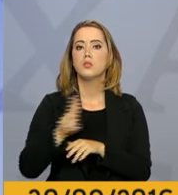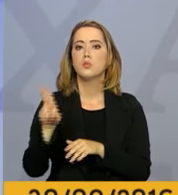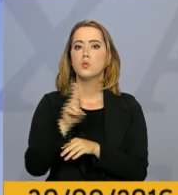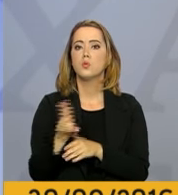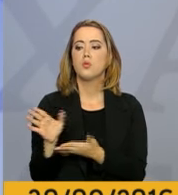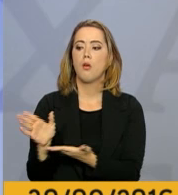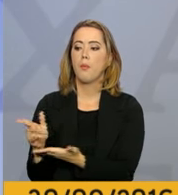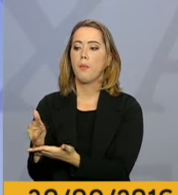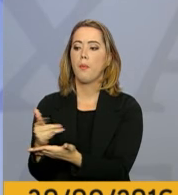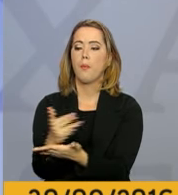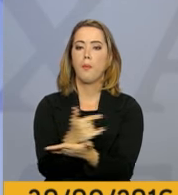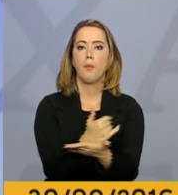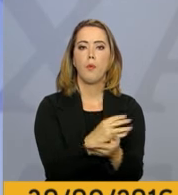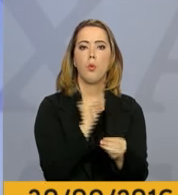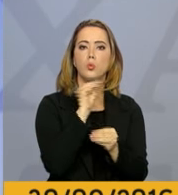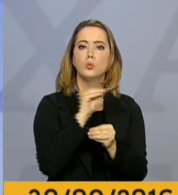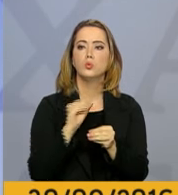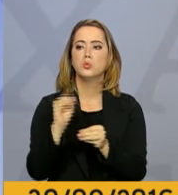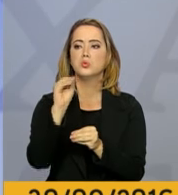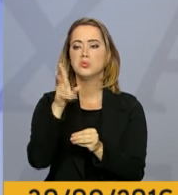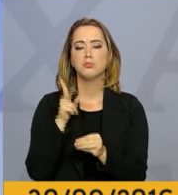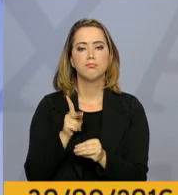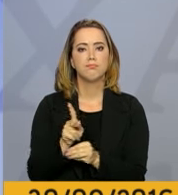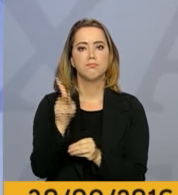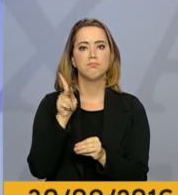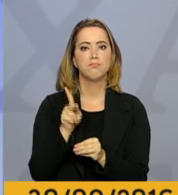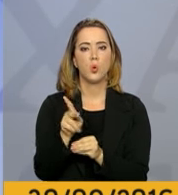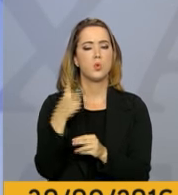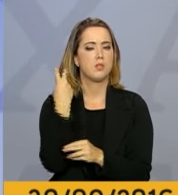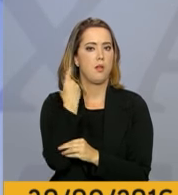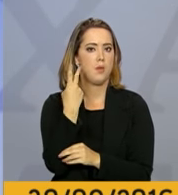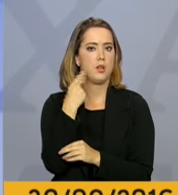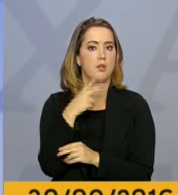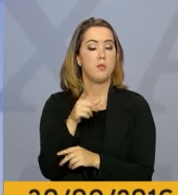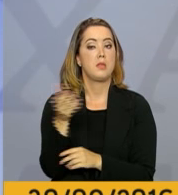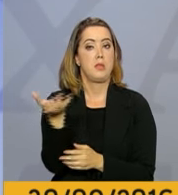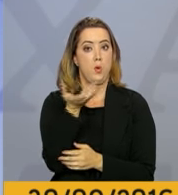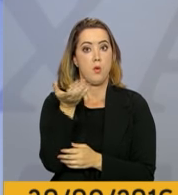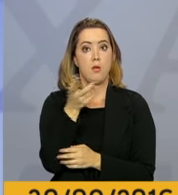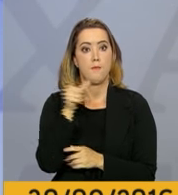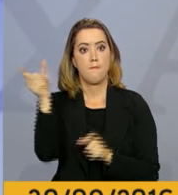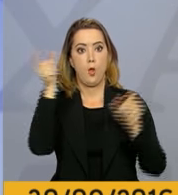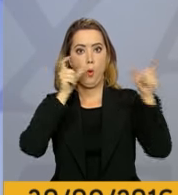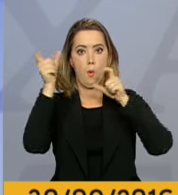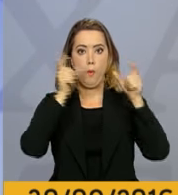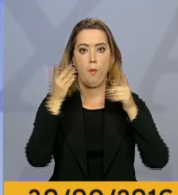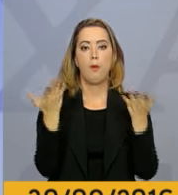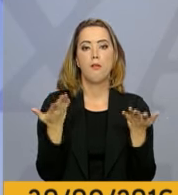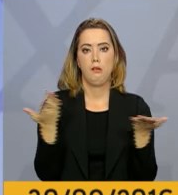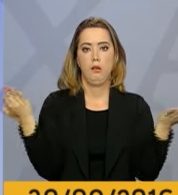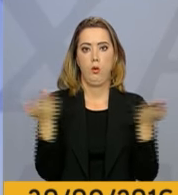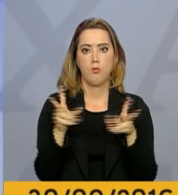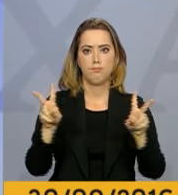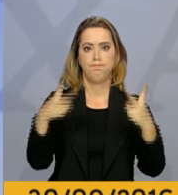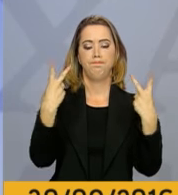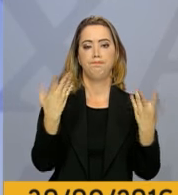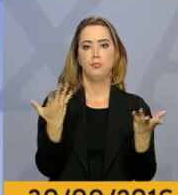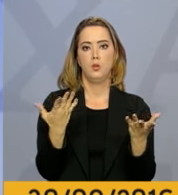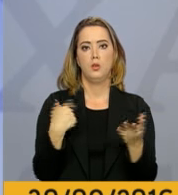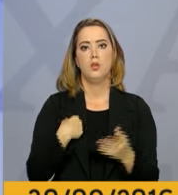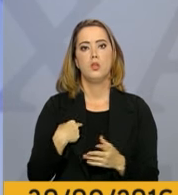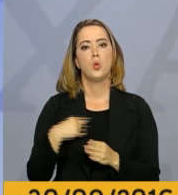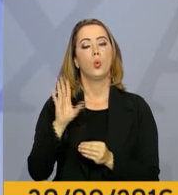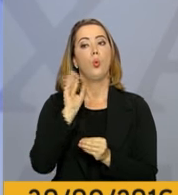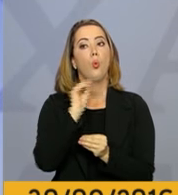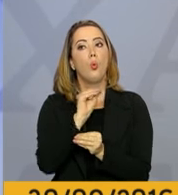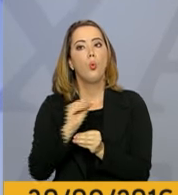receitas, preservando naturalmente, eu quero que ouçam essas minhas palavras em letras garrafais, preservando os